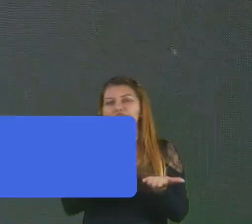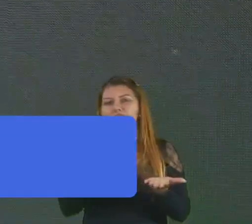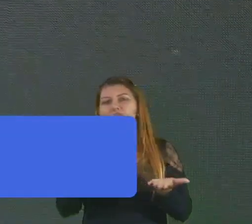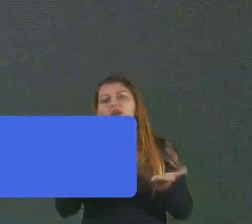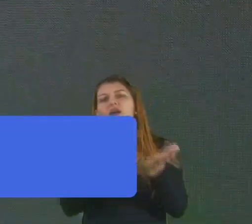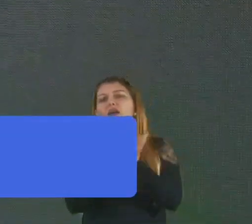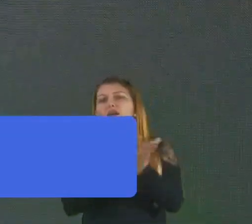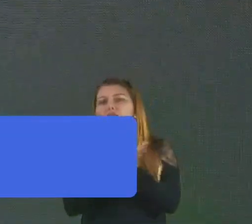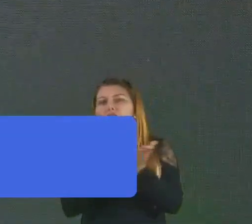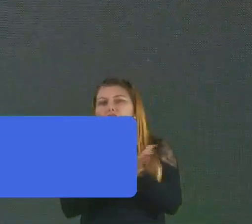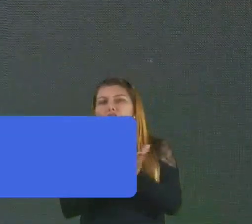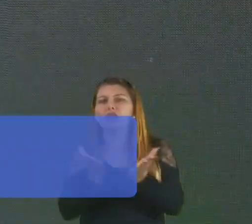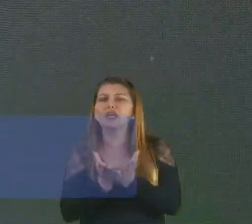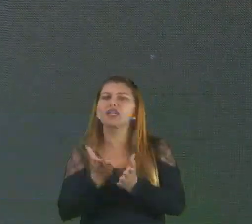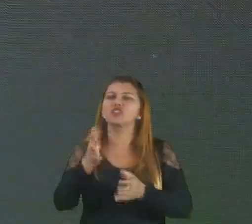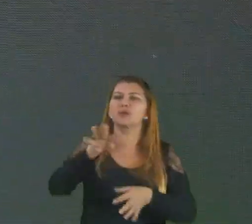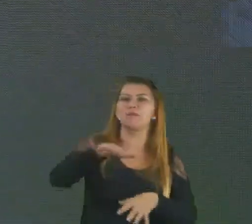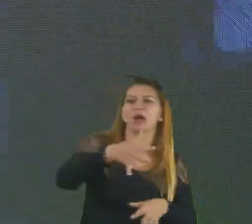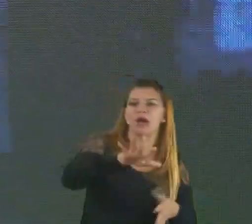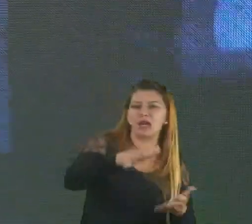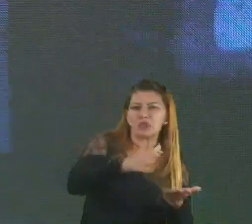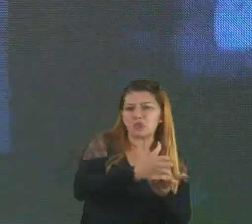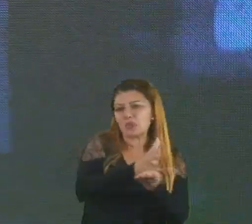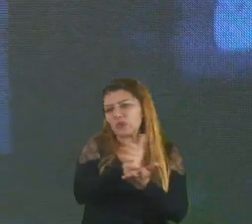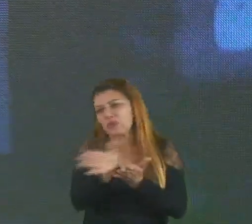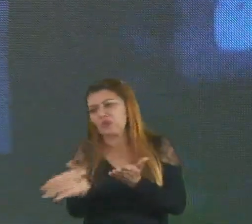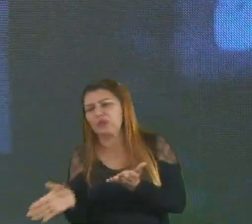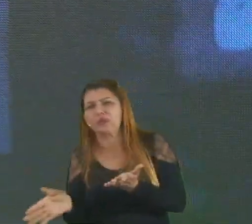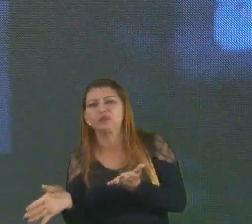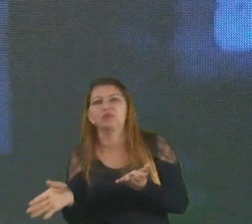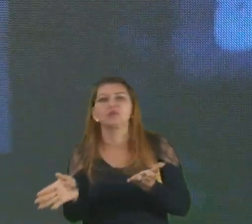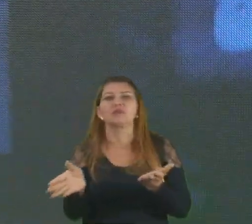seja um crente mais ou menos, não